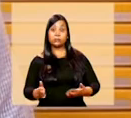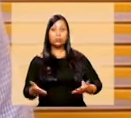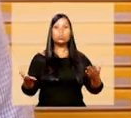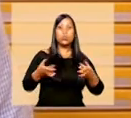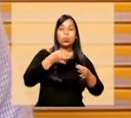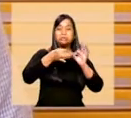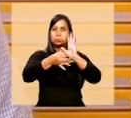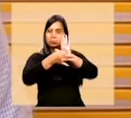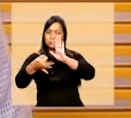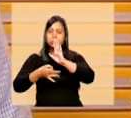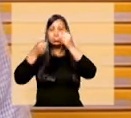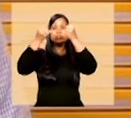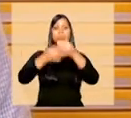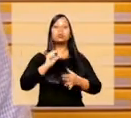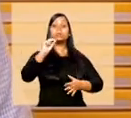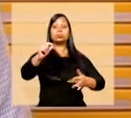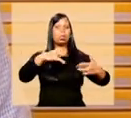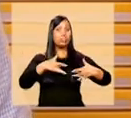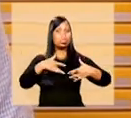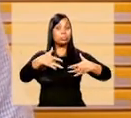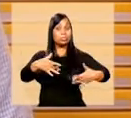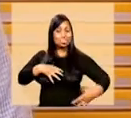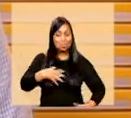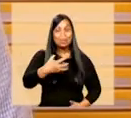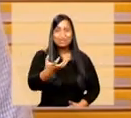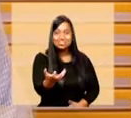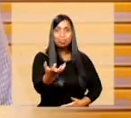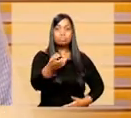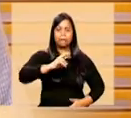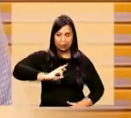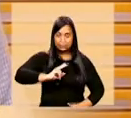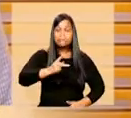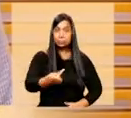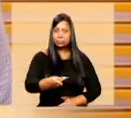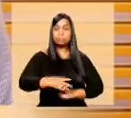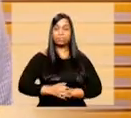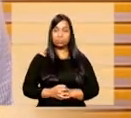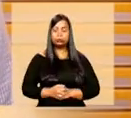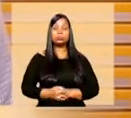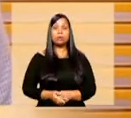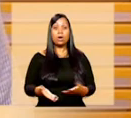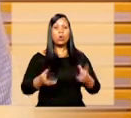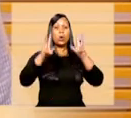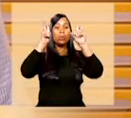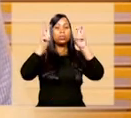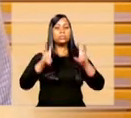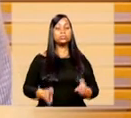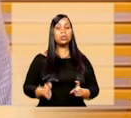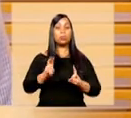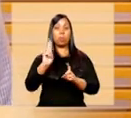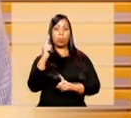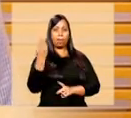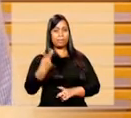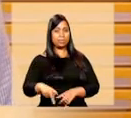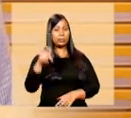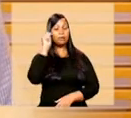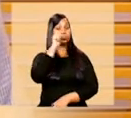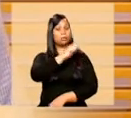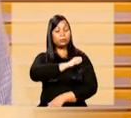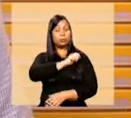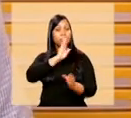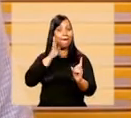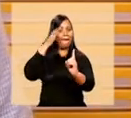E nesse ponto de vista a gente fala sobre doação e transplante de órgãos. E nesse assunto, o Hospital de Base aqui de Rio Preto